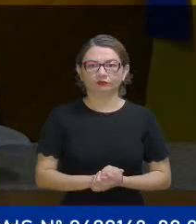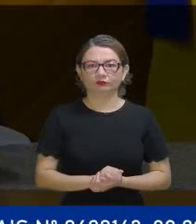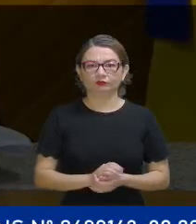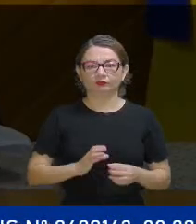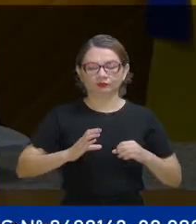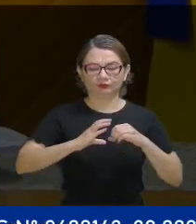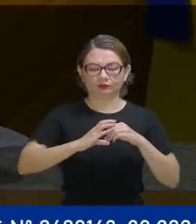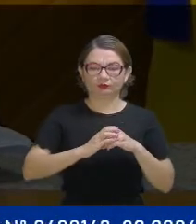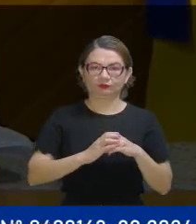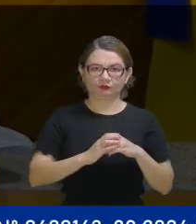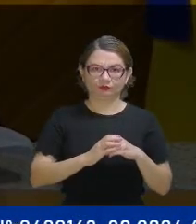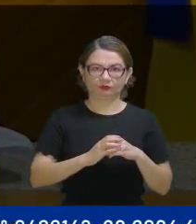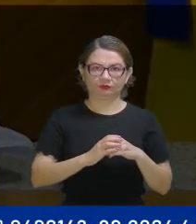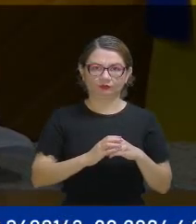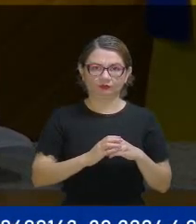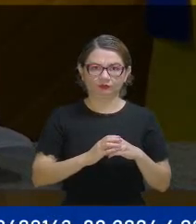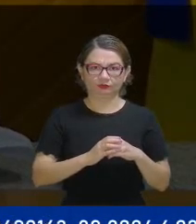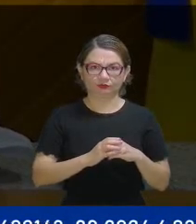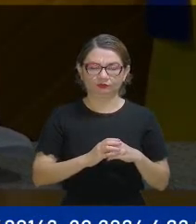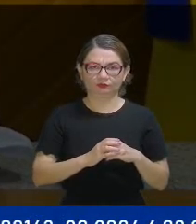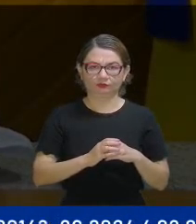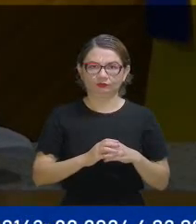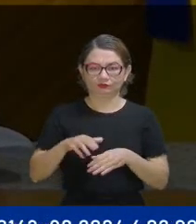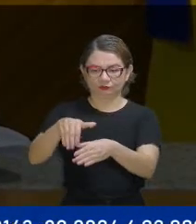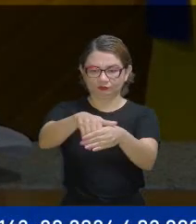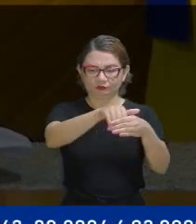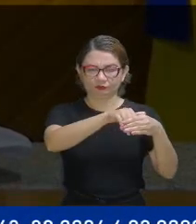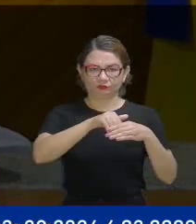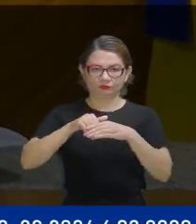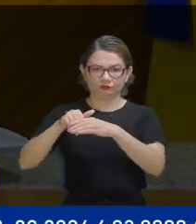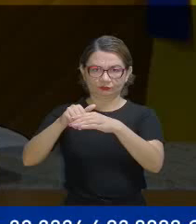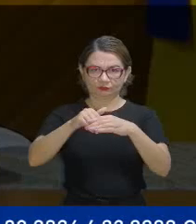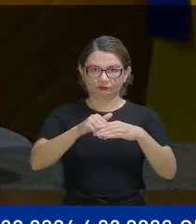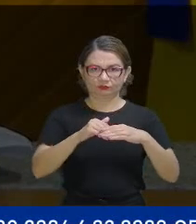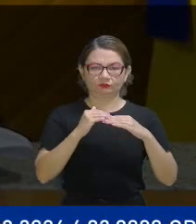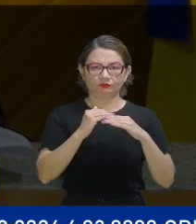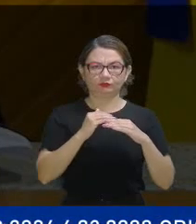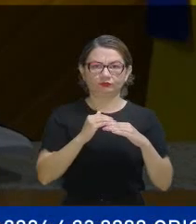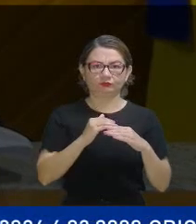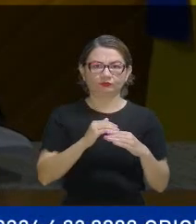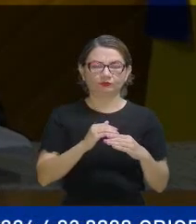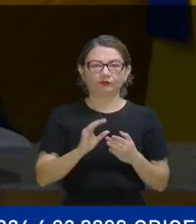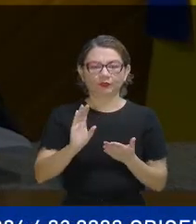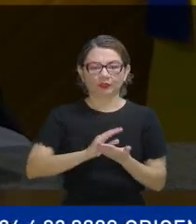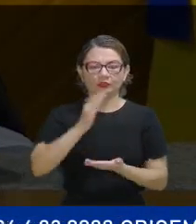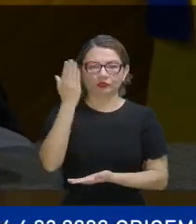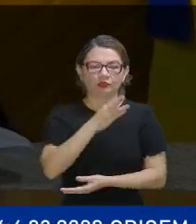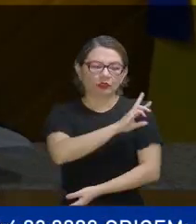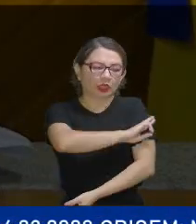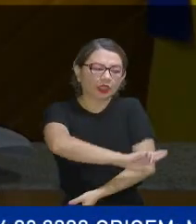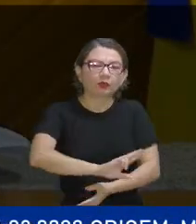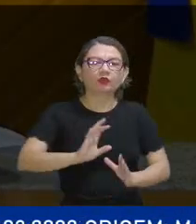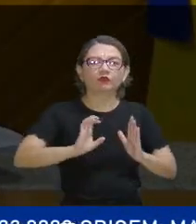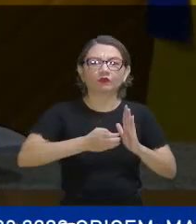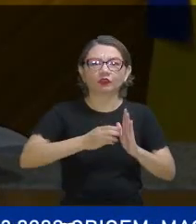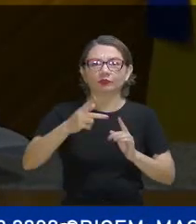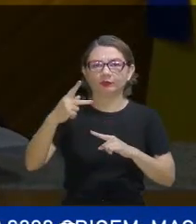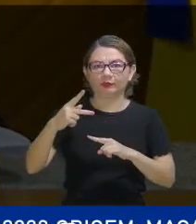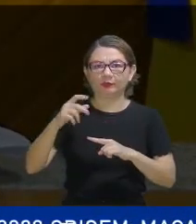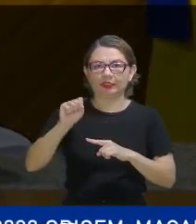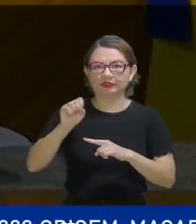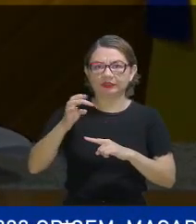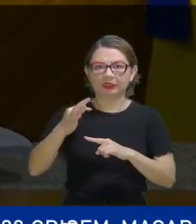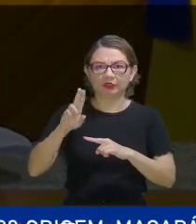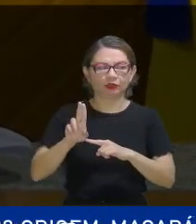Tribunal Regional Eleitoral do Amapá, por unanimidade, desaprovou a prestação de conta do Partido Socialista dos